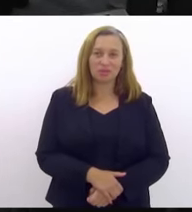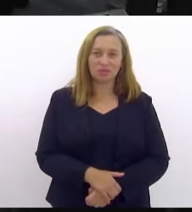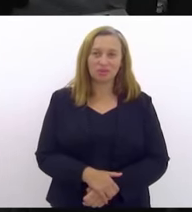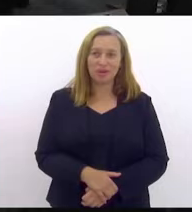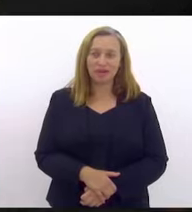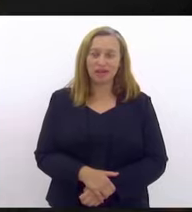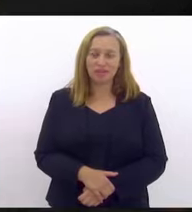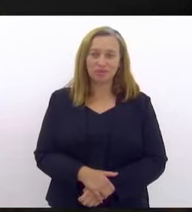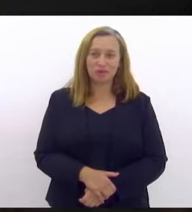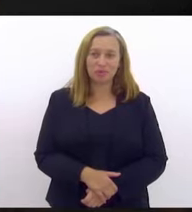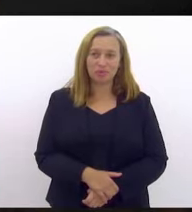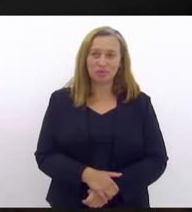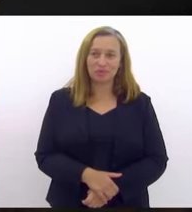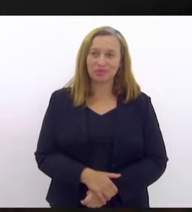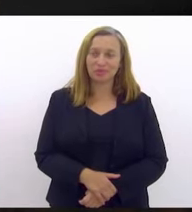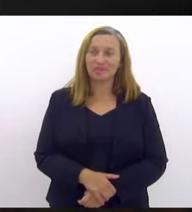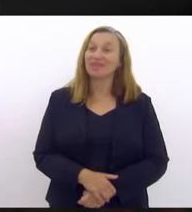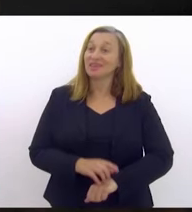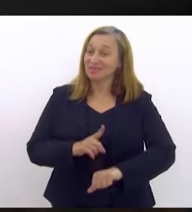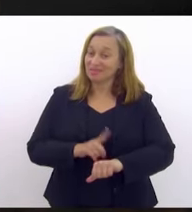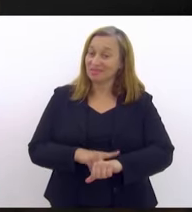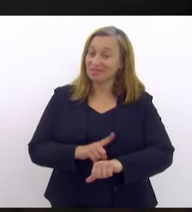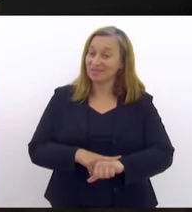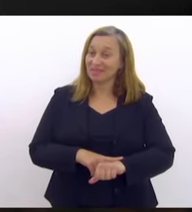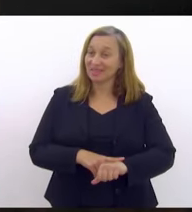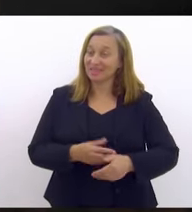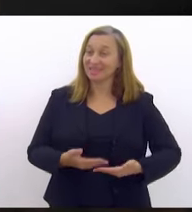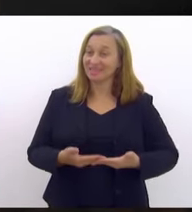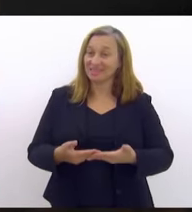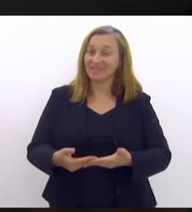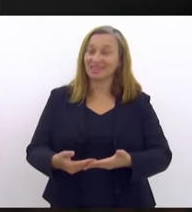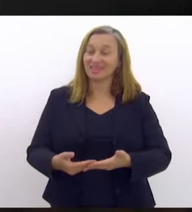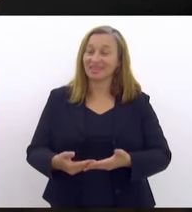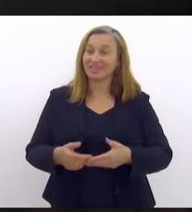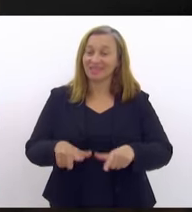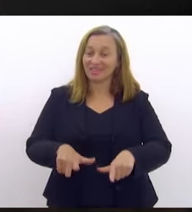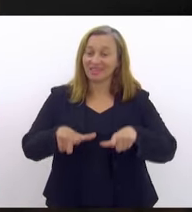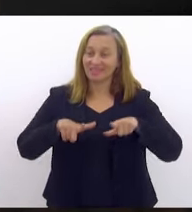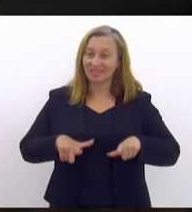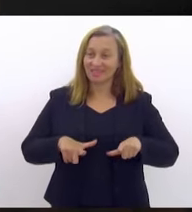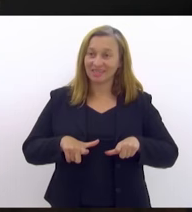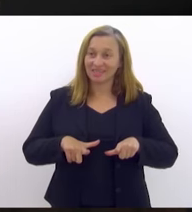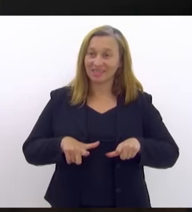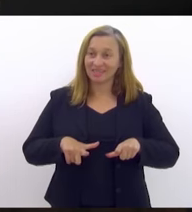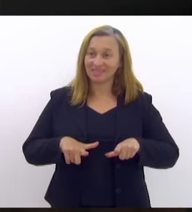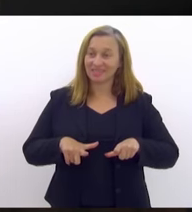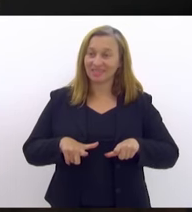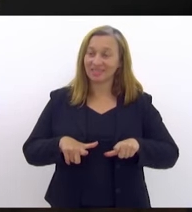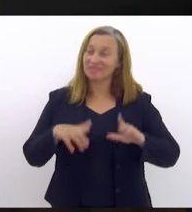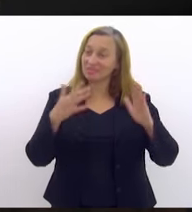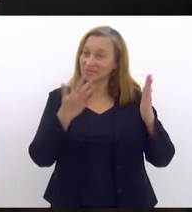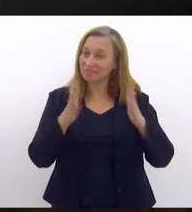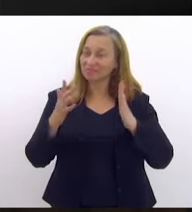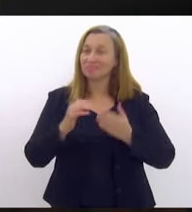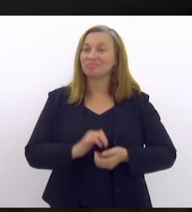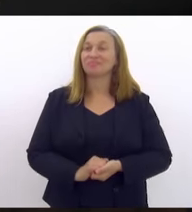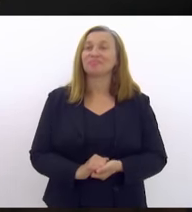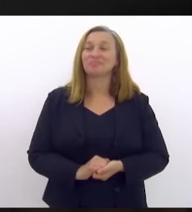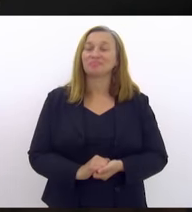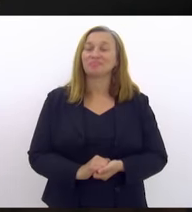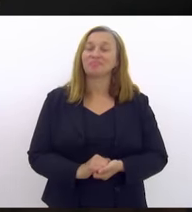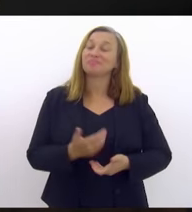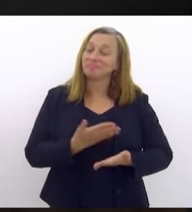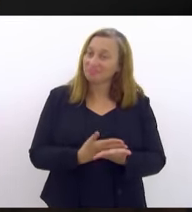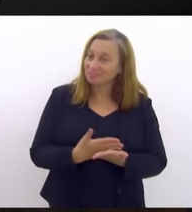Como eu citei aqui, é chegado o momento da entrega das moções de congratulações e aplausos. Então,